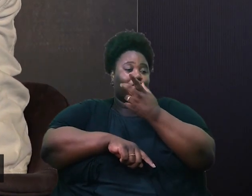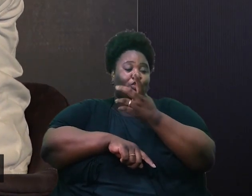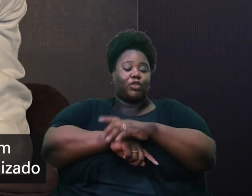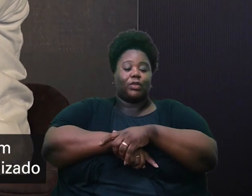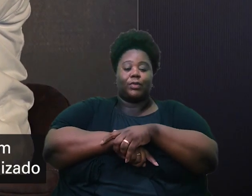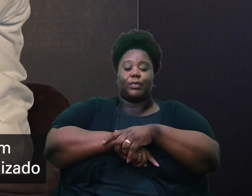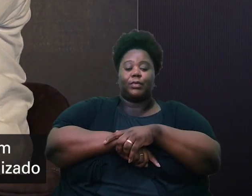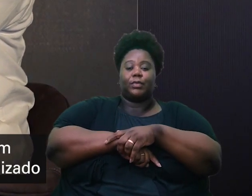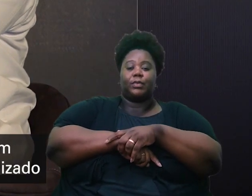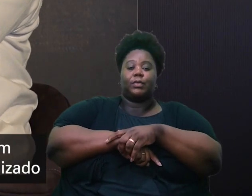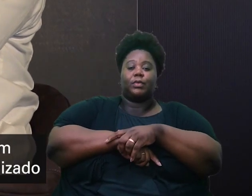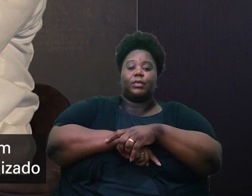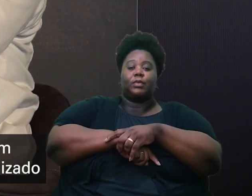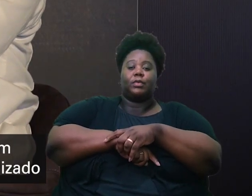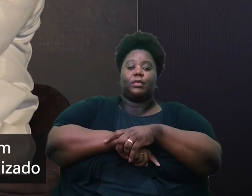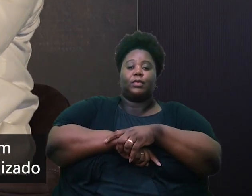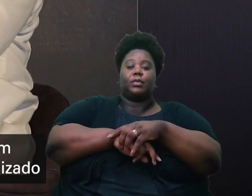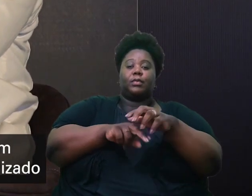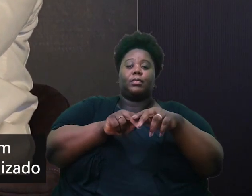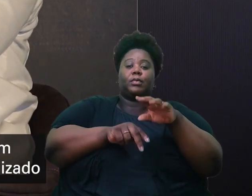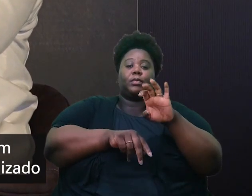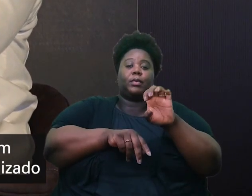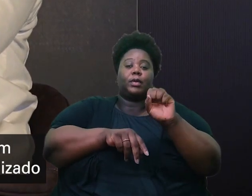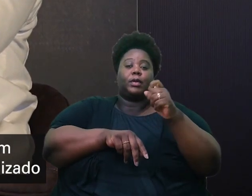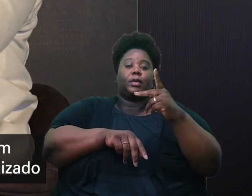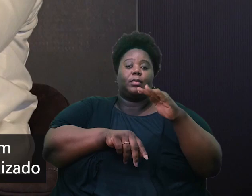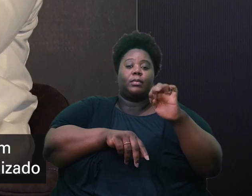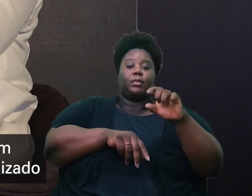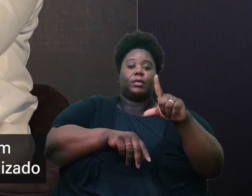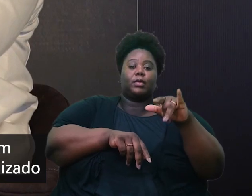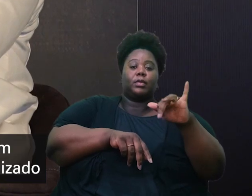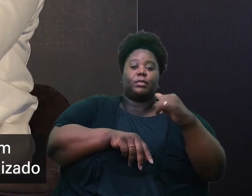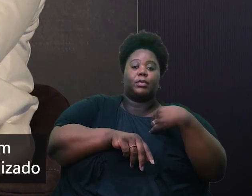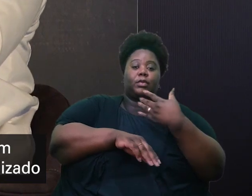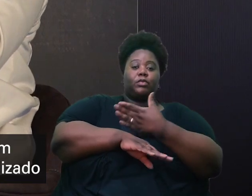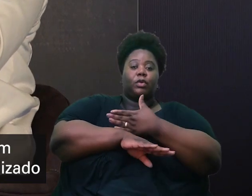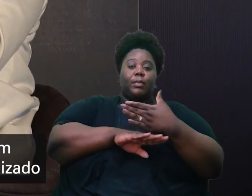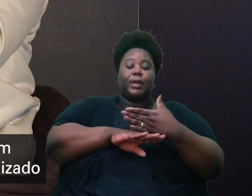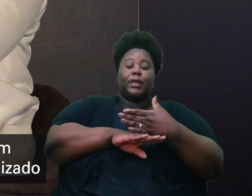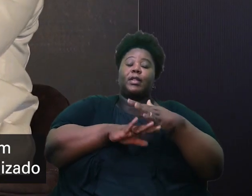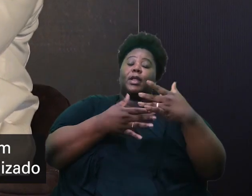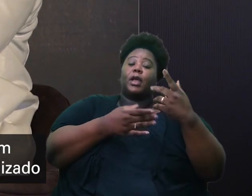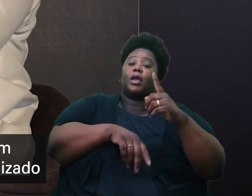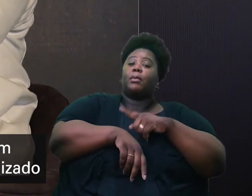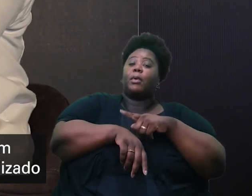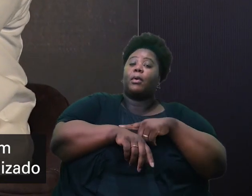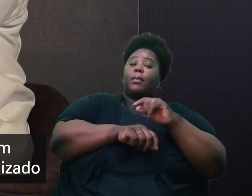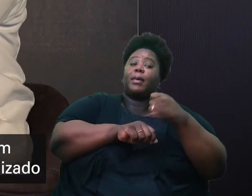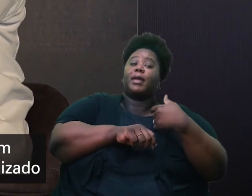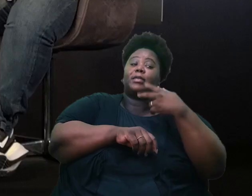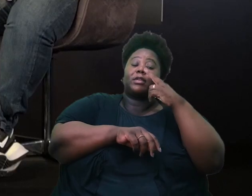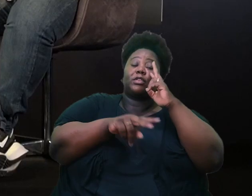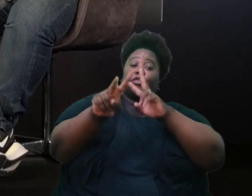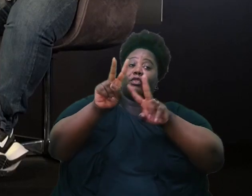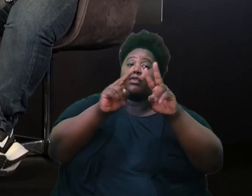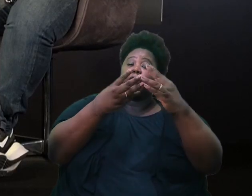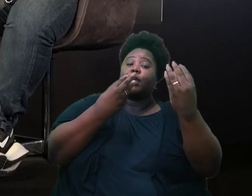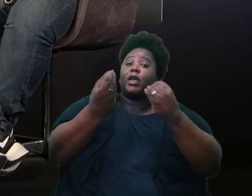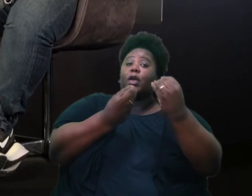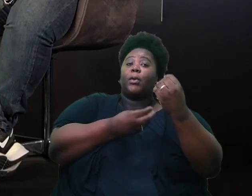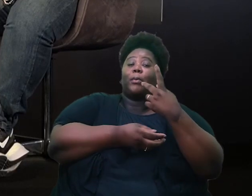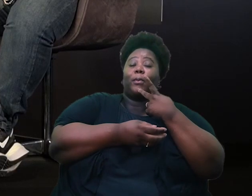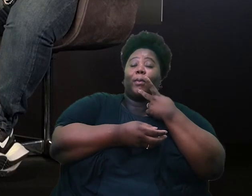surreais por uma epistemologia branca. Em muitos momentos, aquilo é horizontalizado como uma